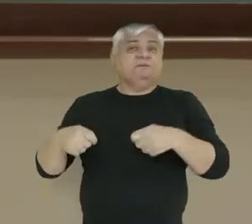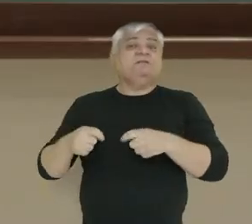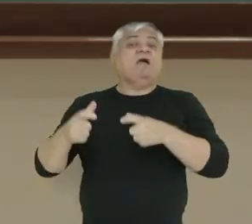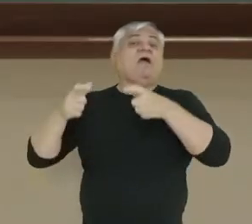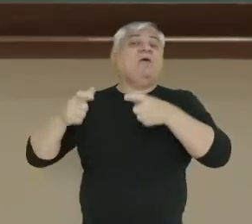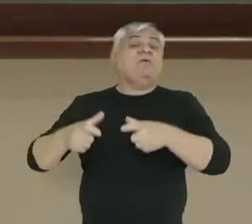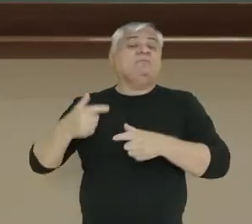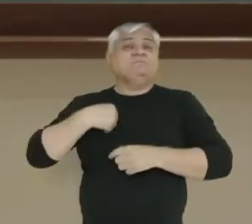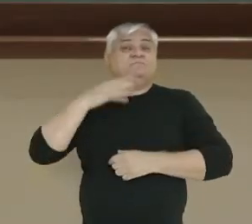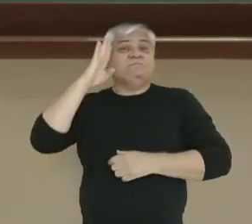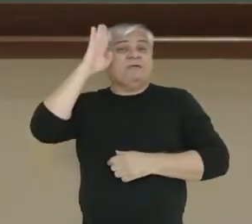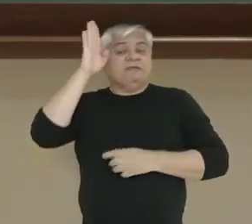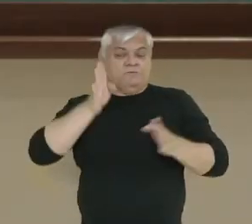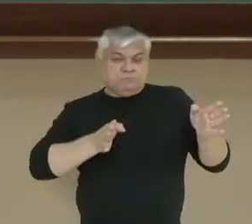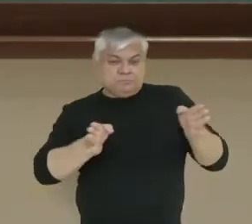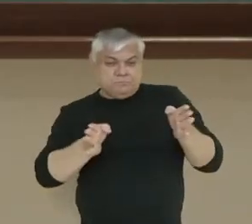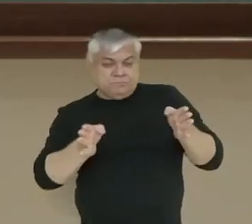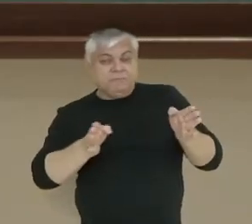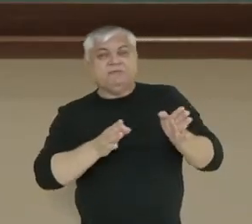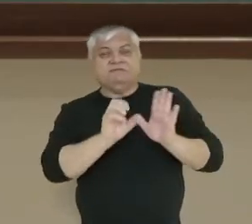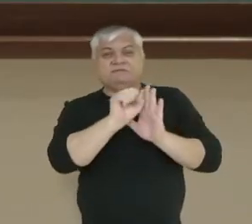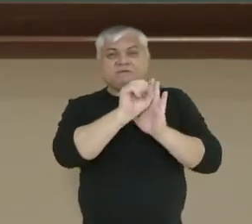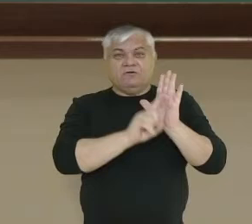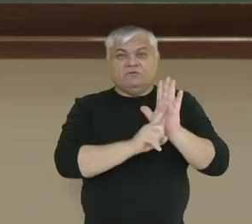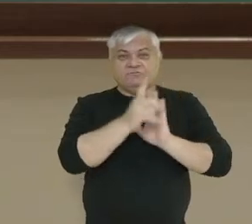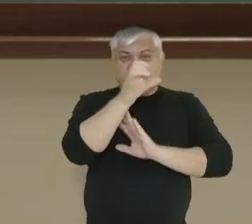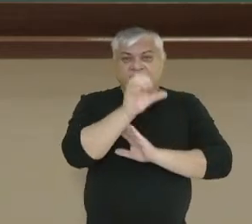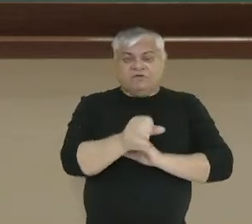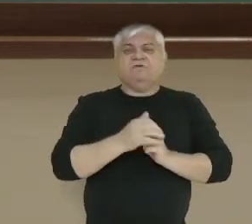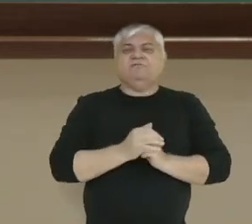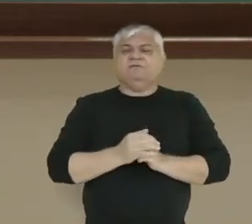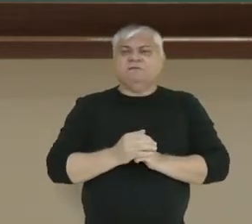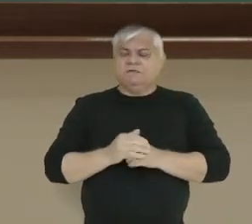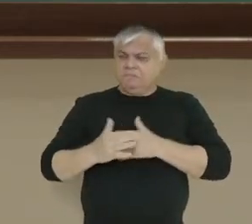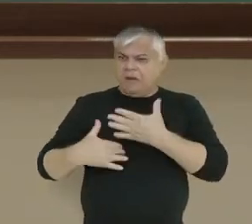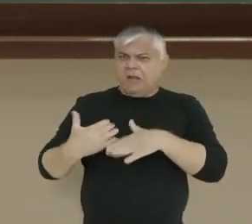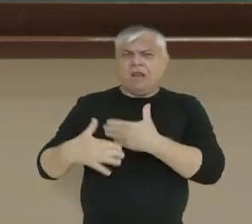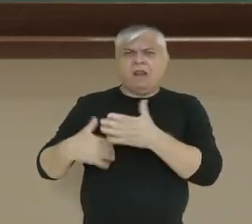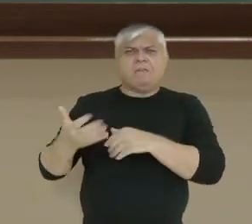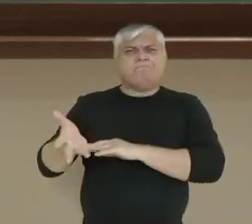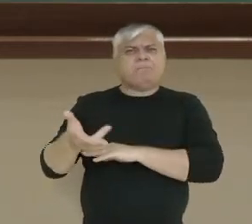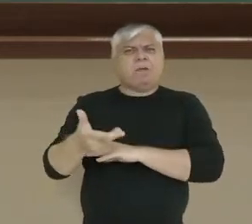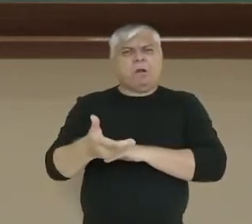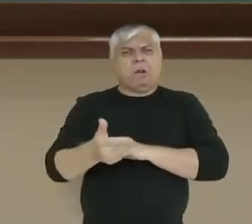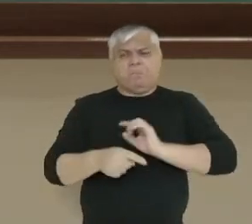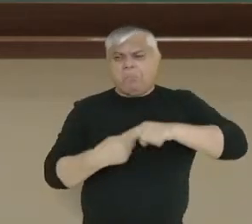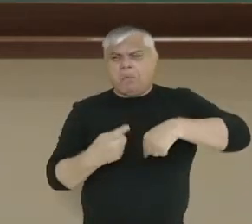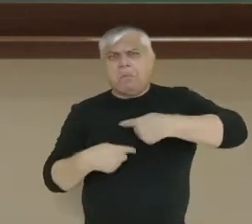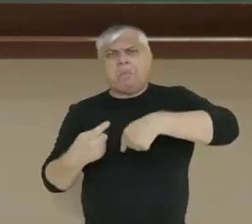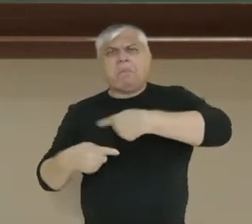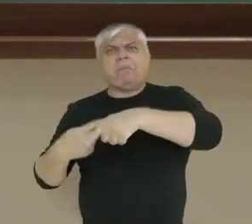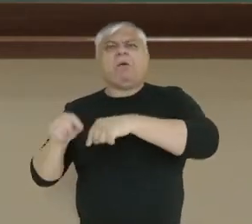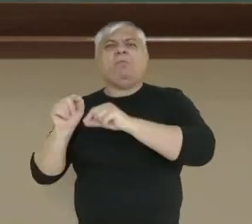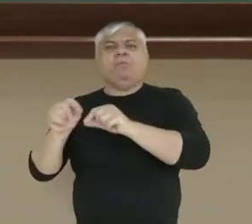principalmente nesse período do século XIX, e ele vai acelerar ainda mais o processo